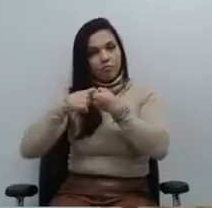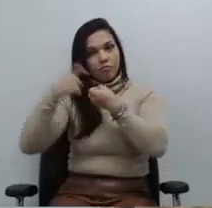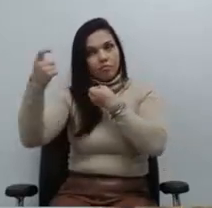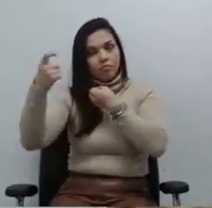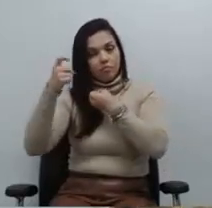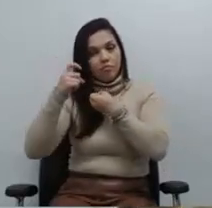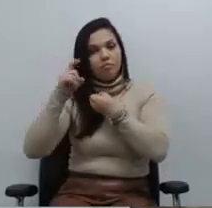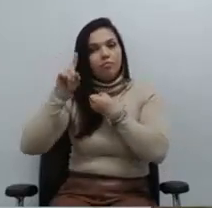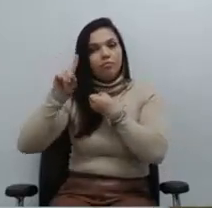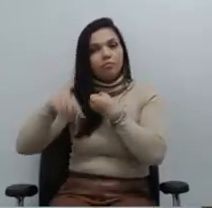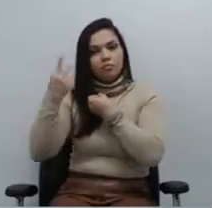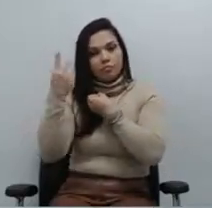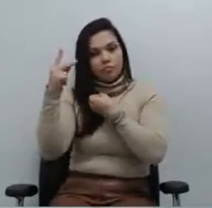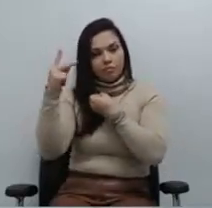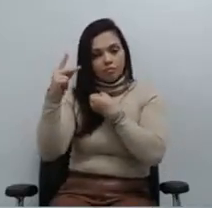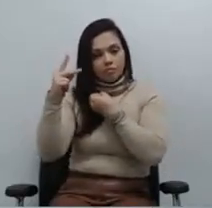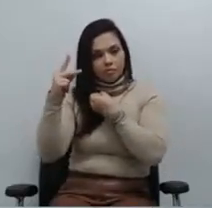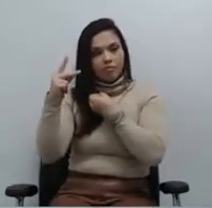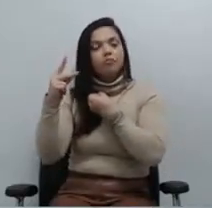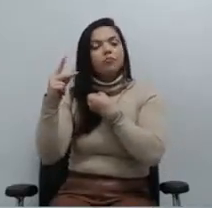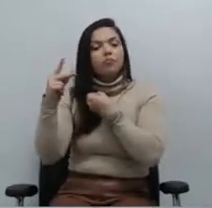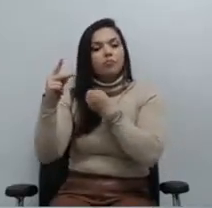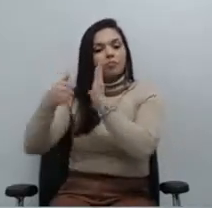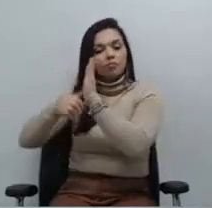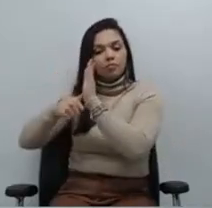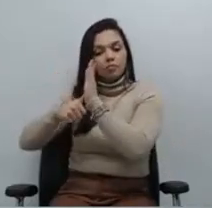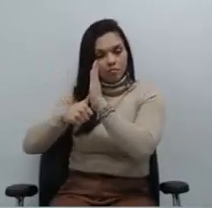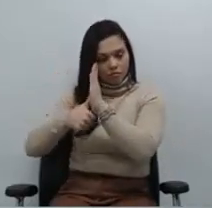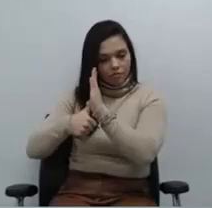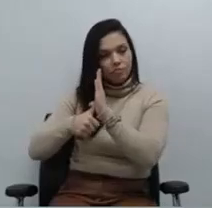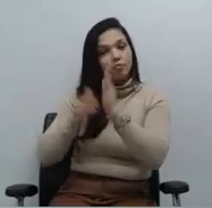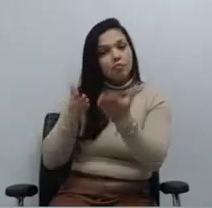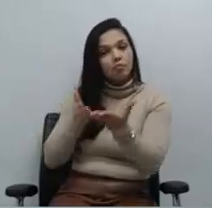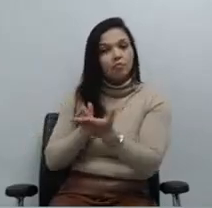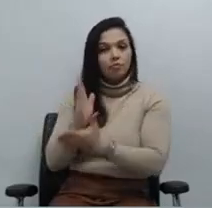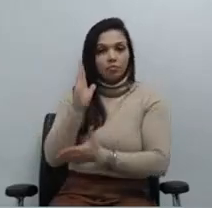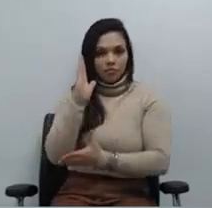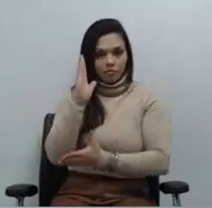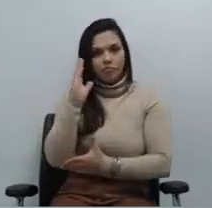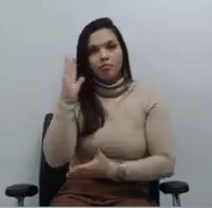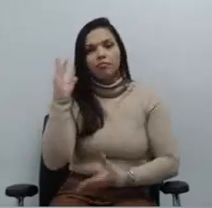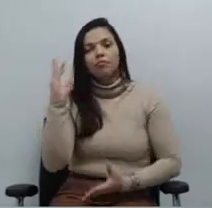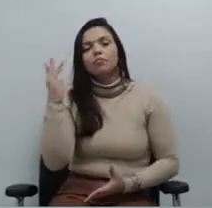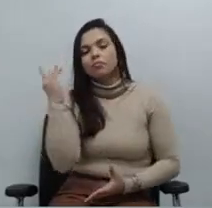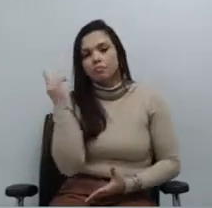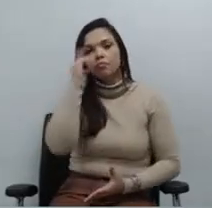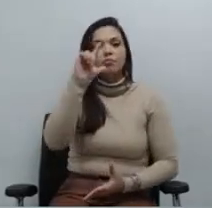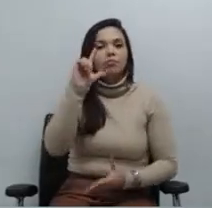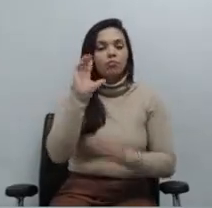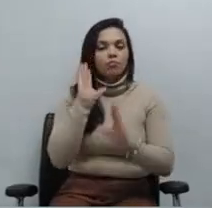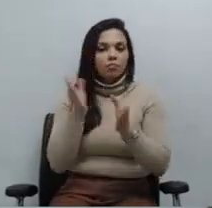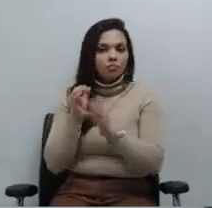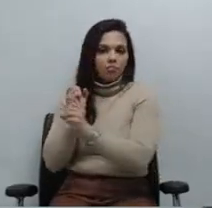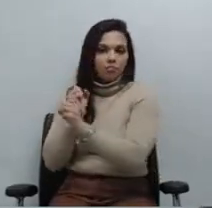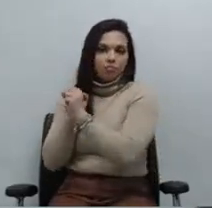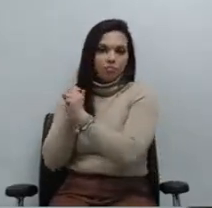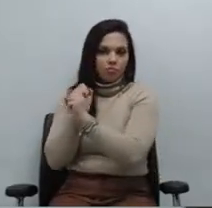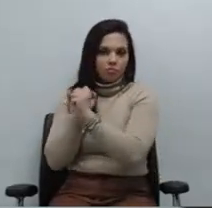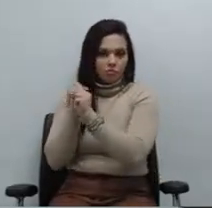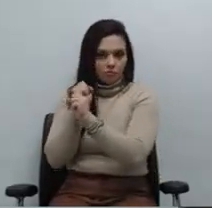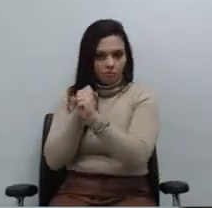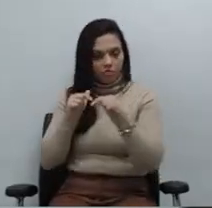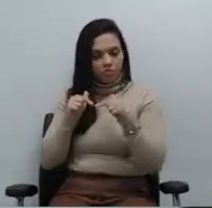dos associados. Então, nós tivemos essa decisão favorável, né, que é uma vitória, né, nessa longa